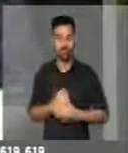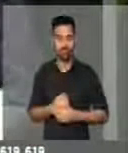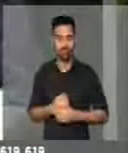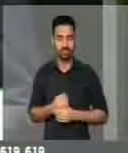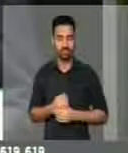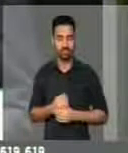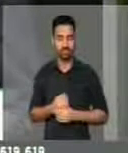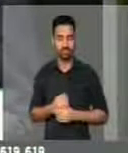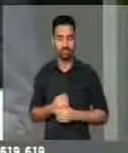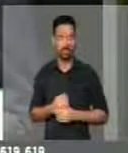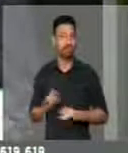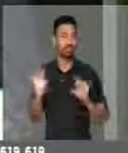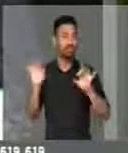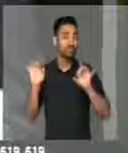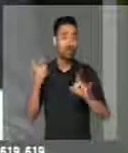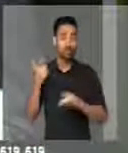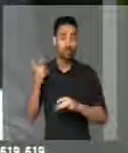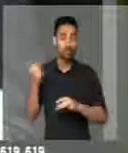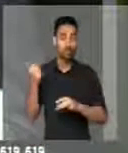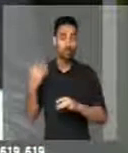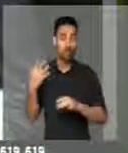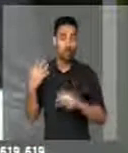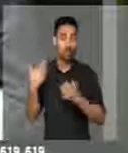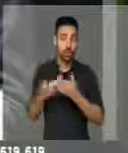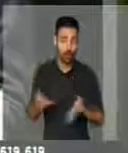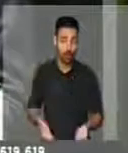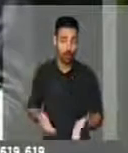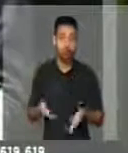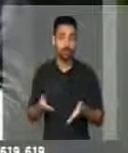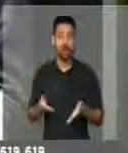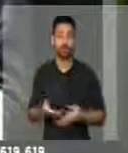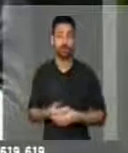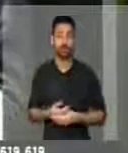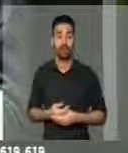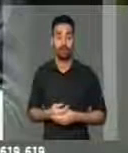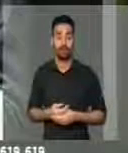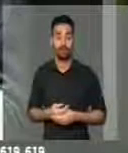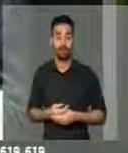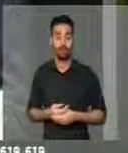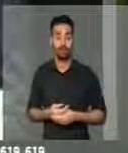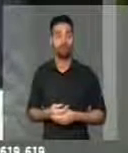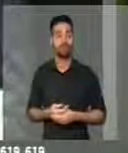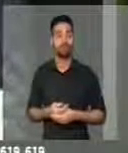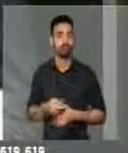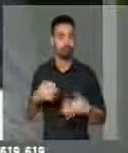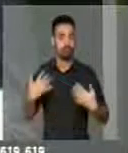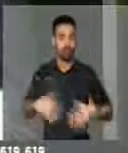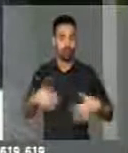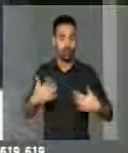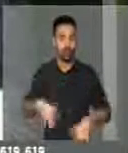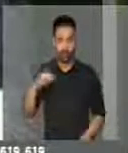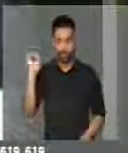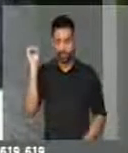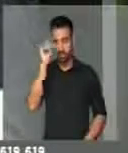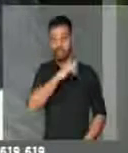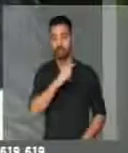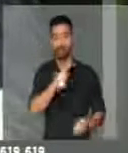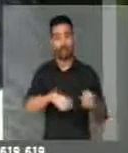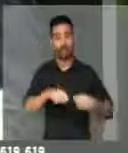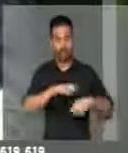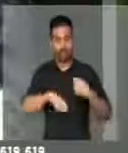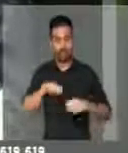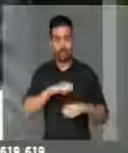em especial de 2014 para cá, foi muito difícil para administrar,